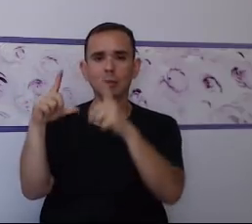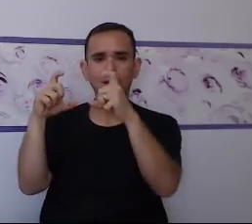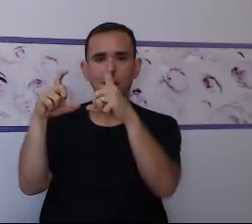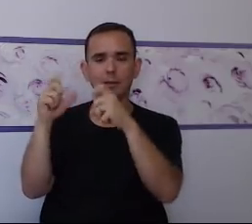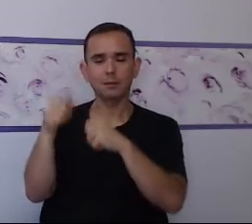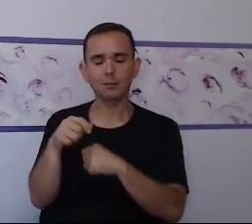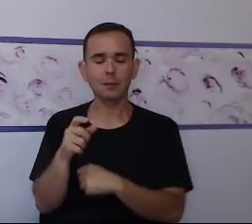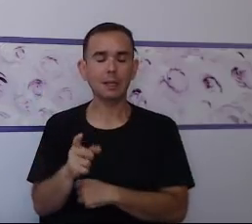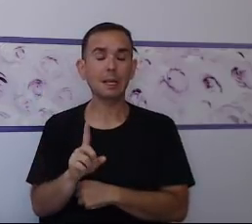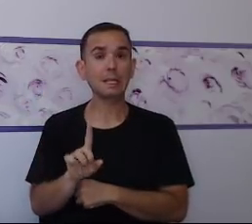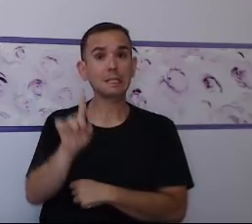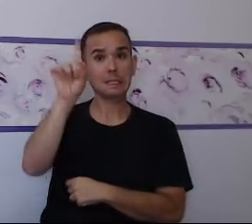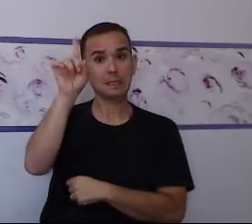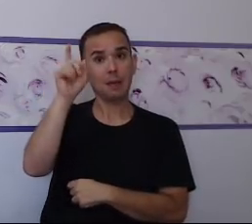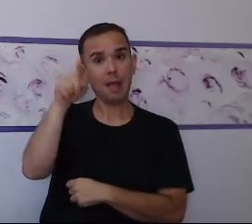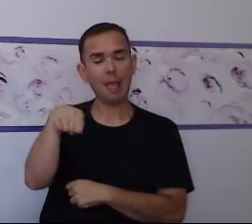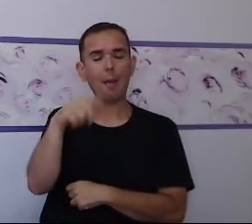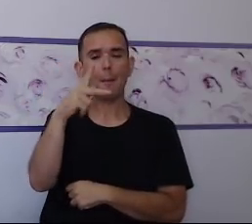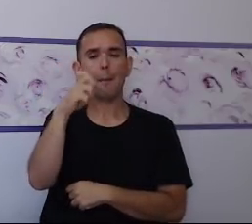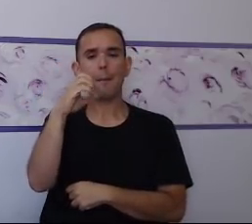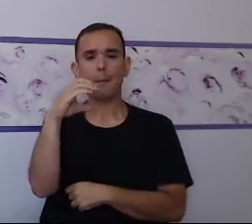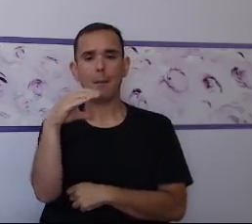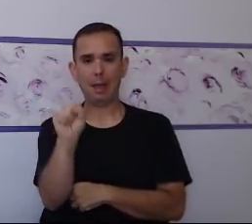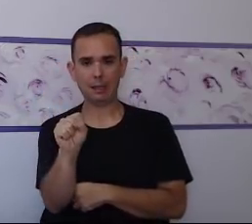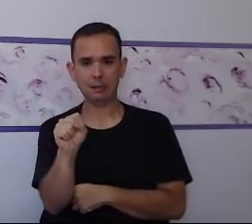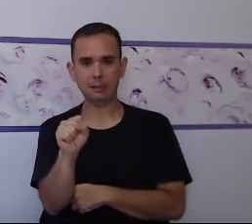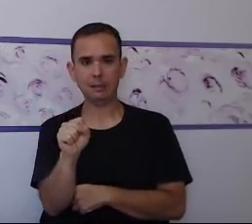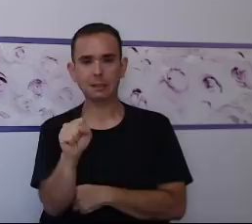tem a PEX, que são essas imagens,